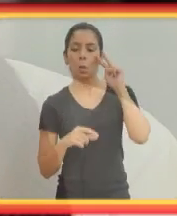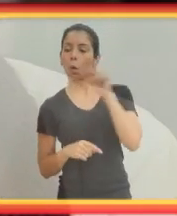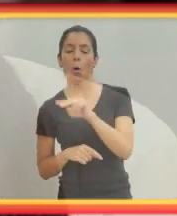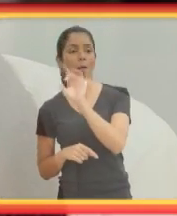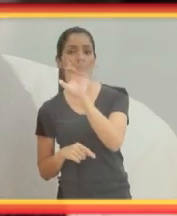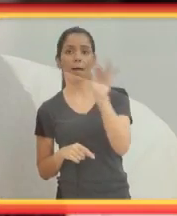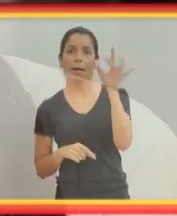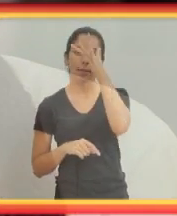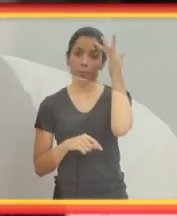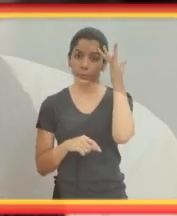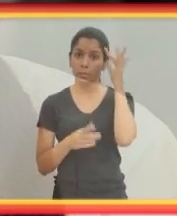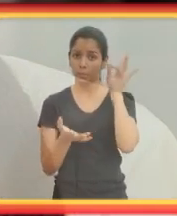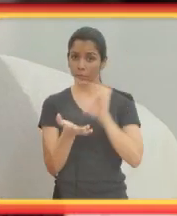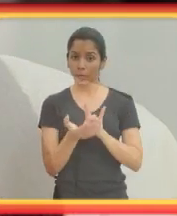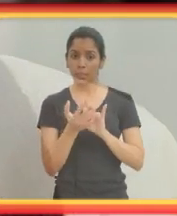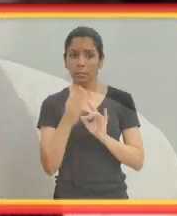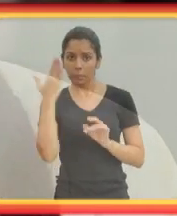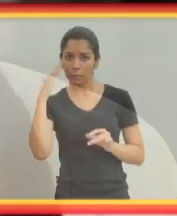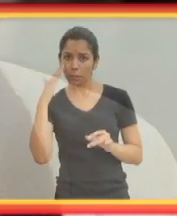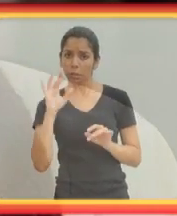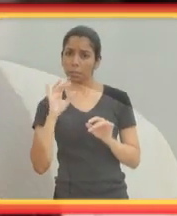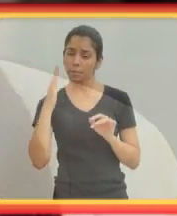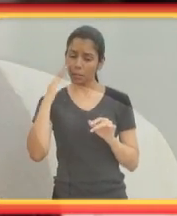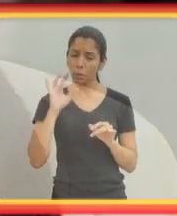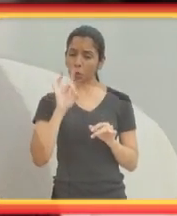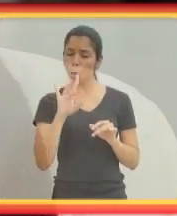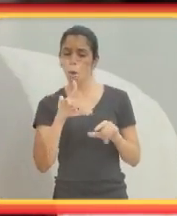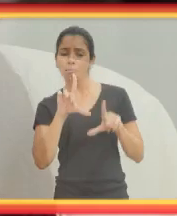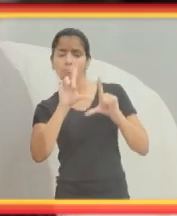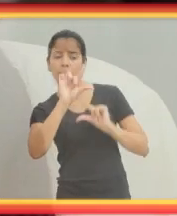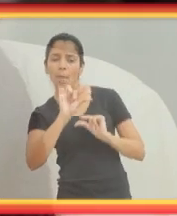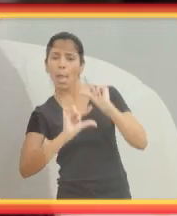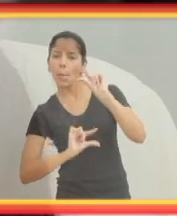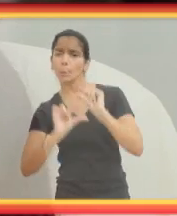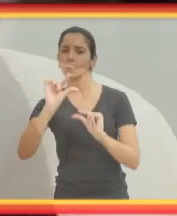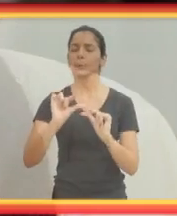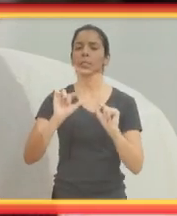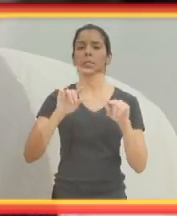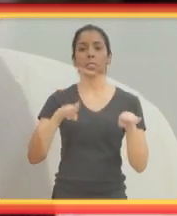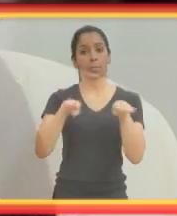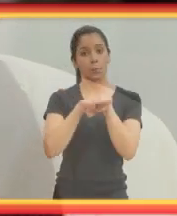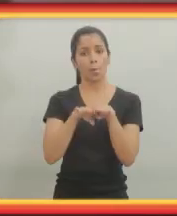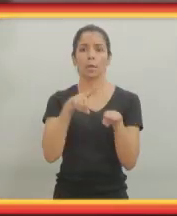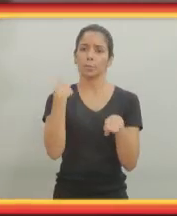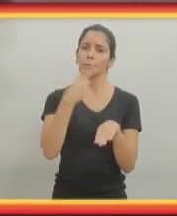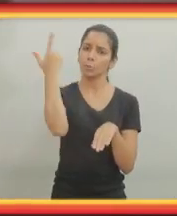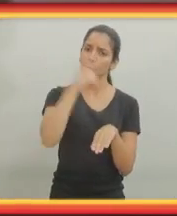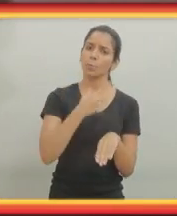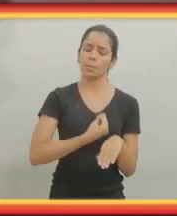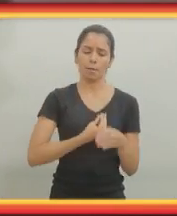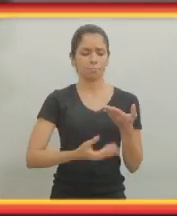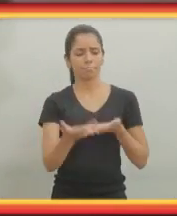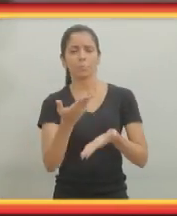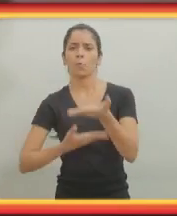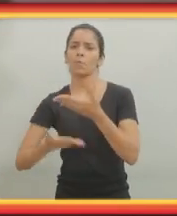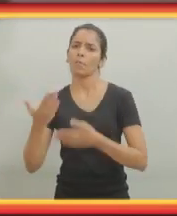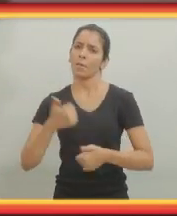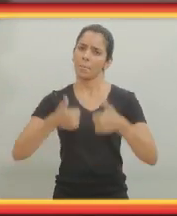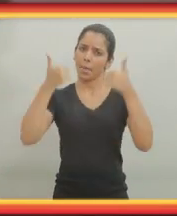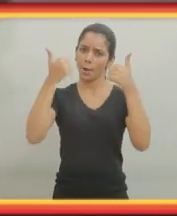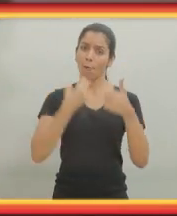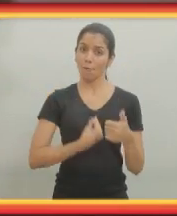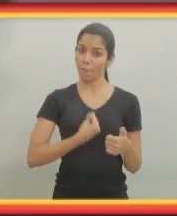um, na verdade, se a gente conseguir entender que todos somos só menos iguais uns aos outros, eu acho que a gente consegue